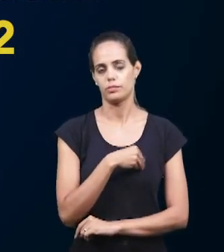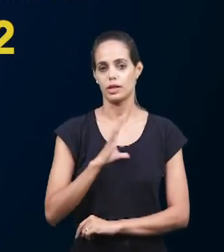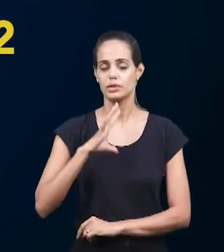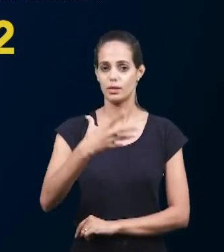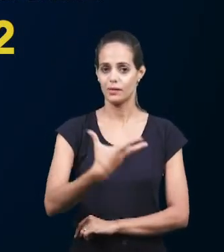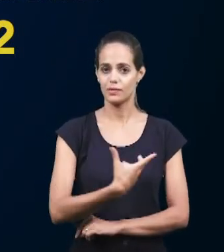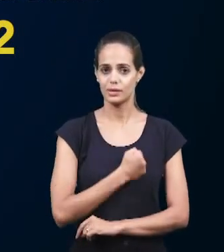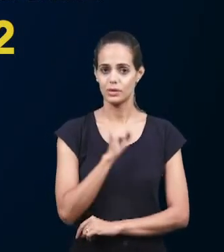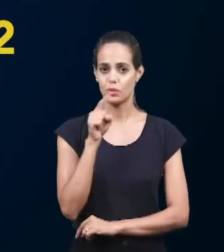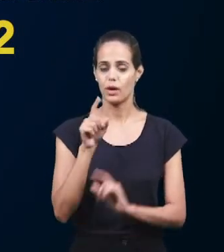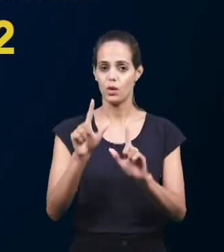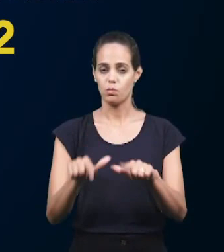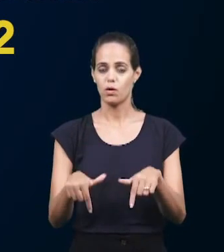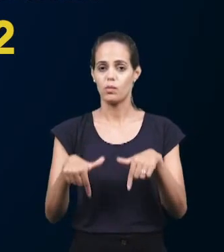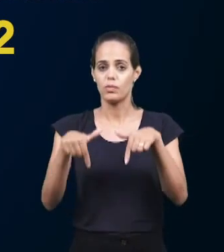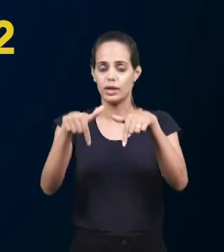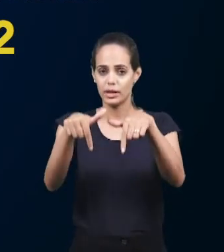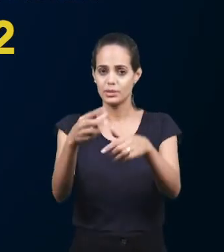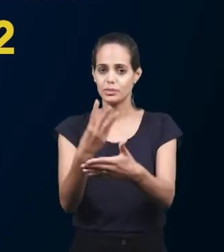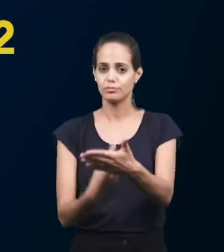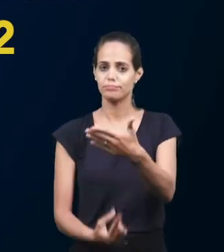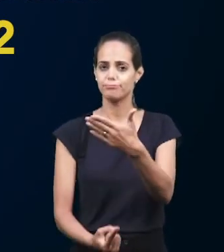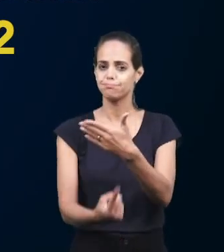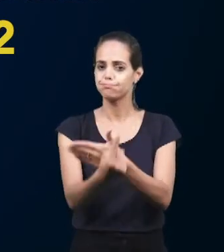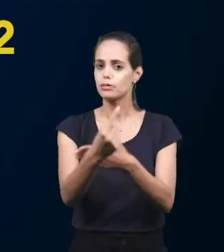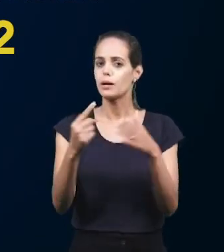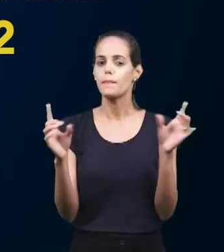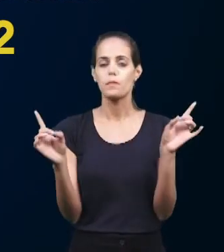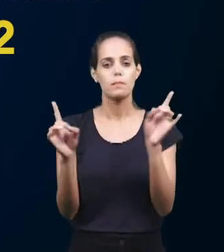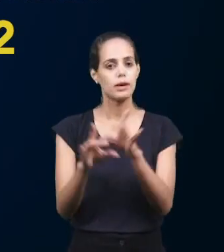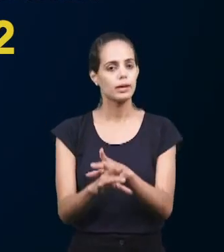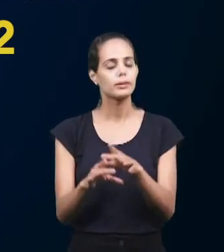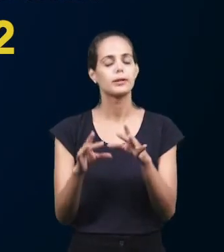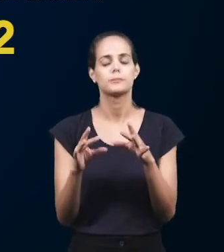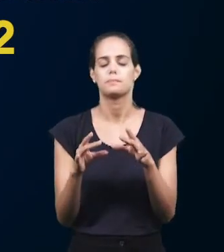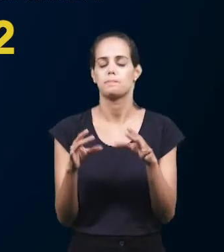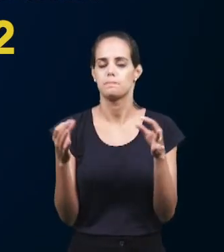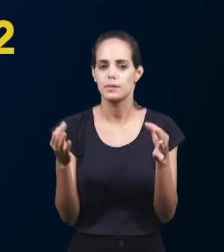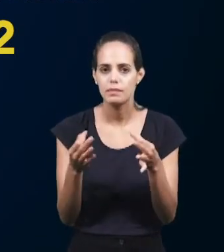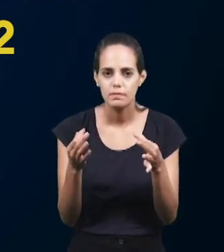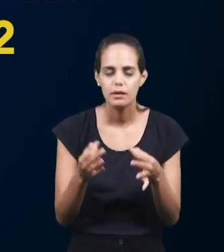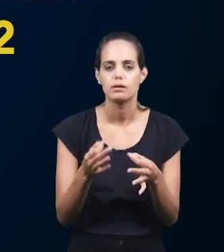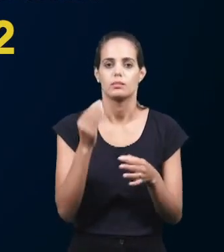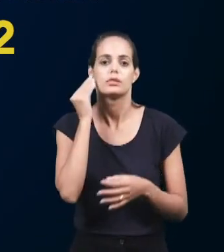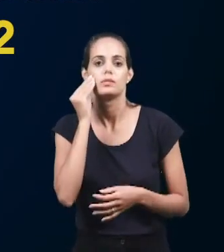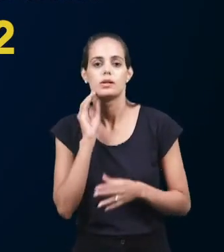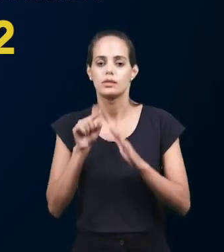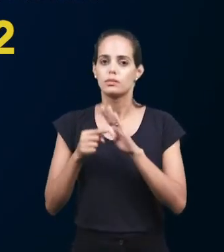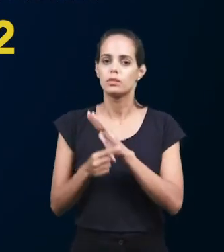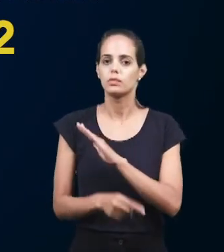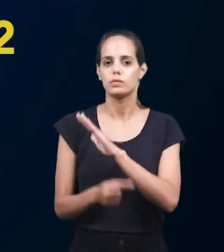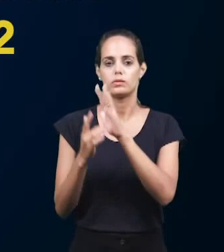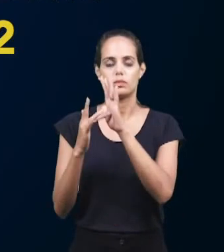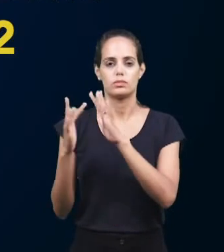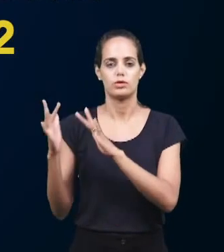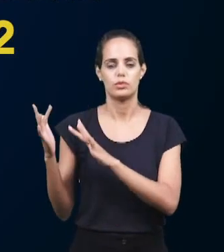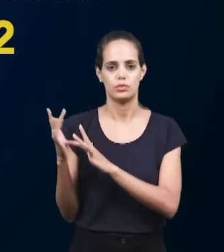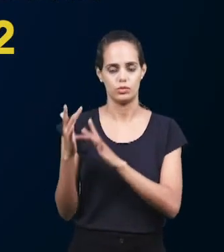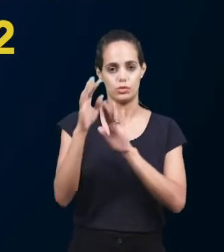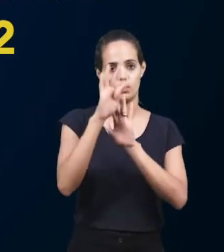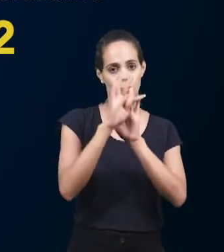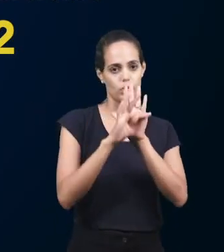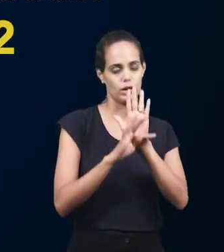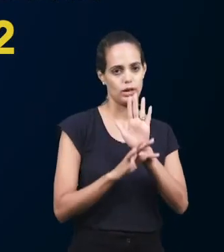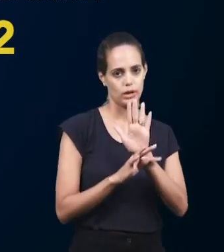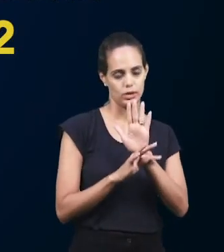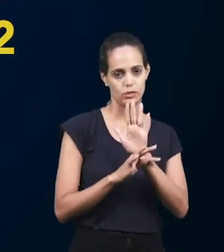operação completa da Trindade, né? É uma experiência profunda com Jesus. Nós podemos trazer o texto que